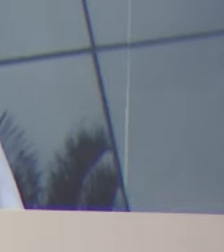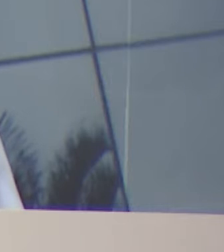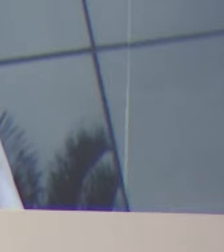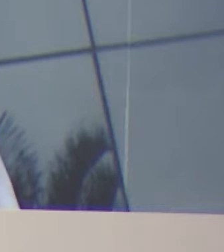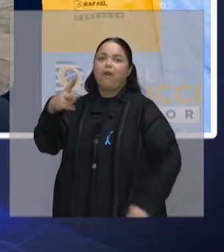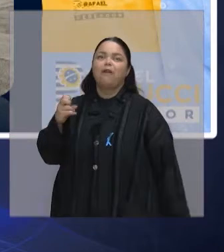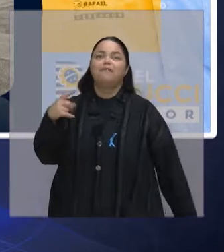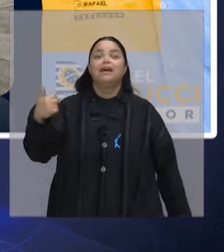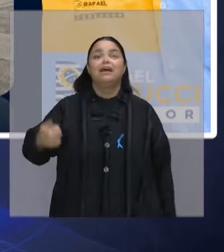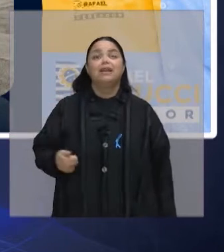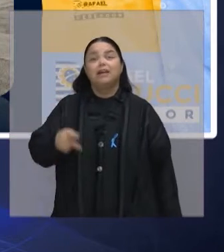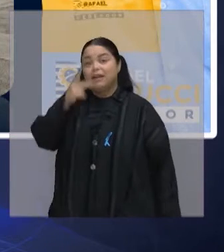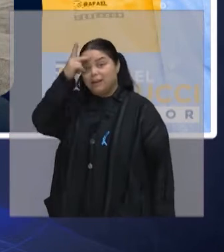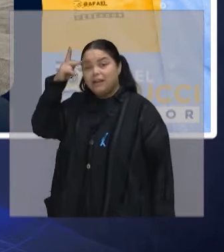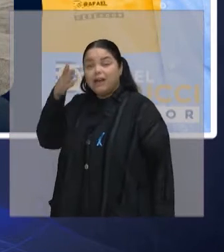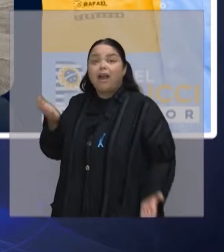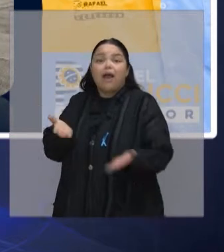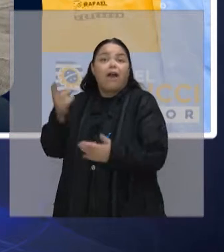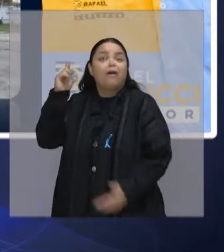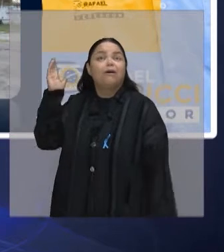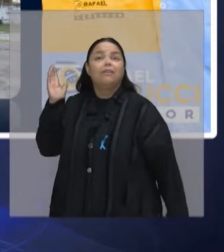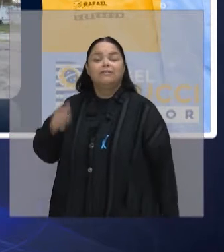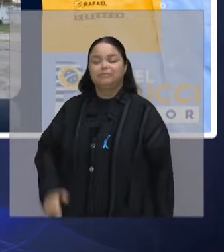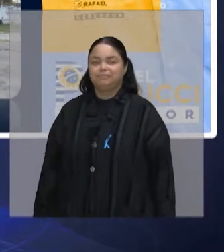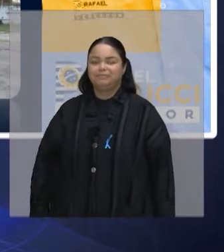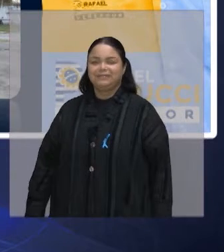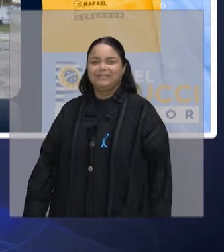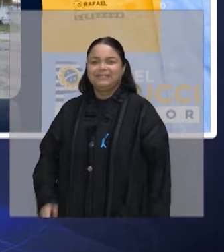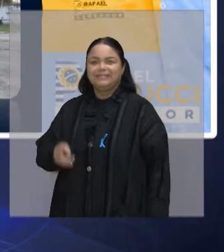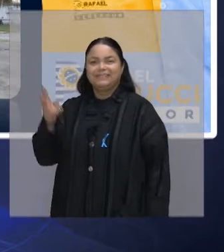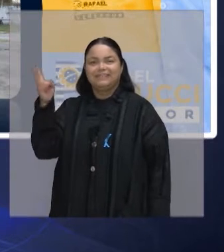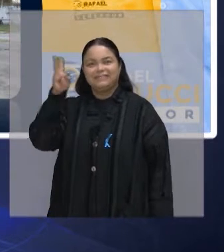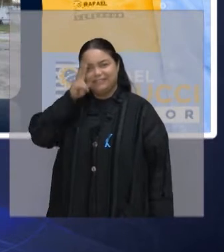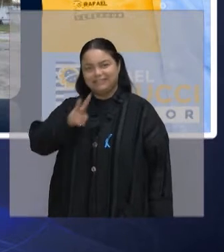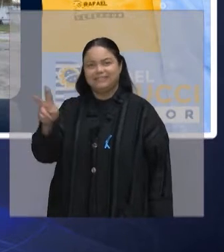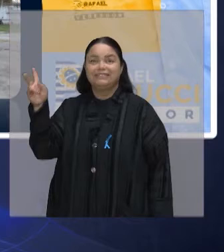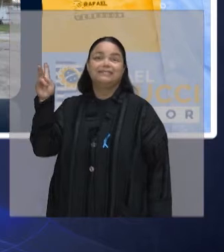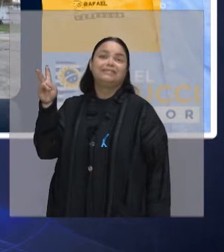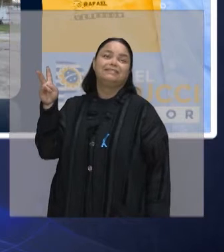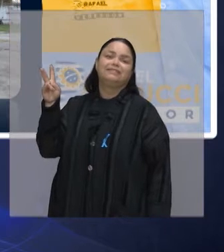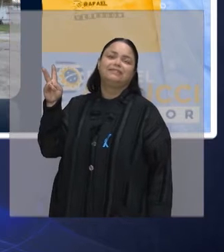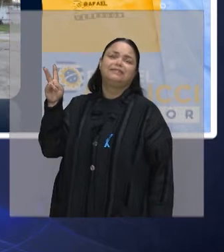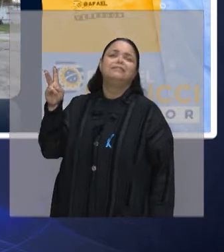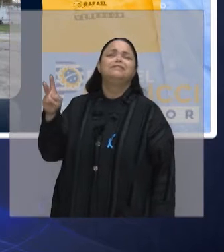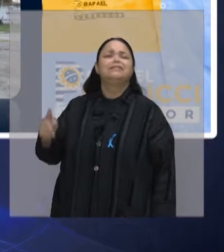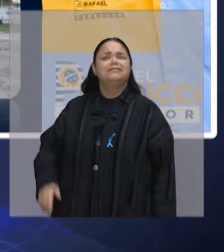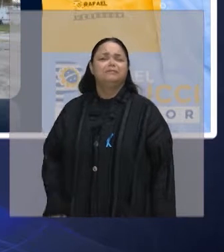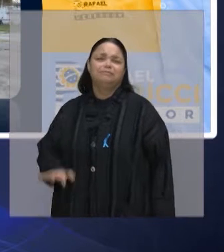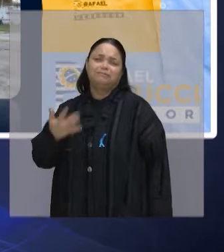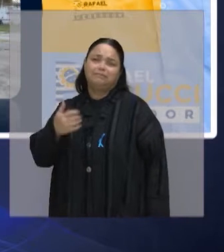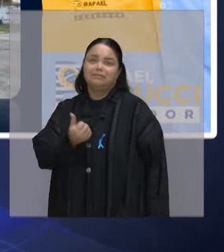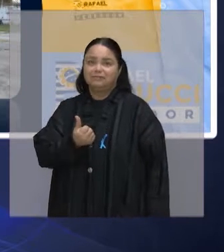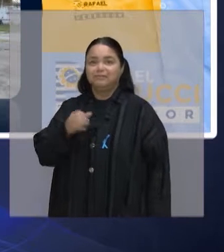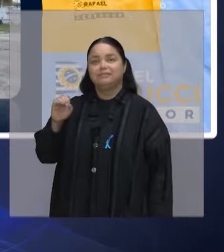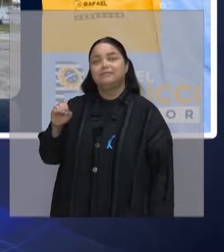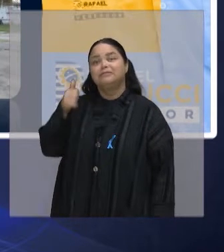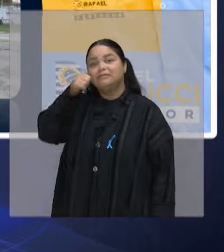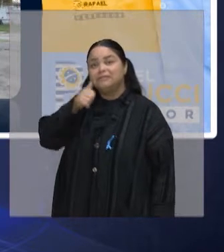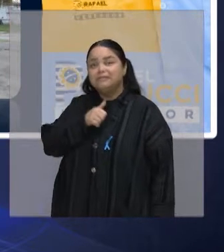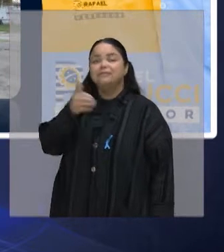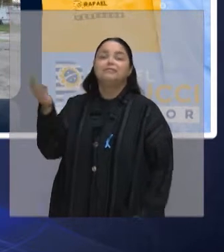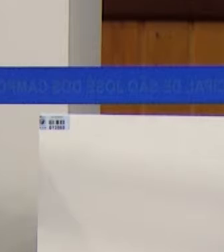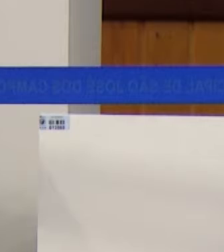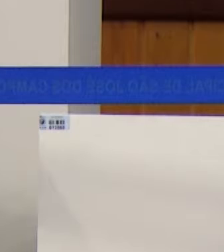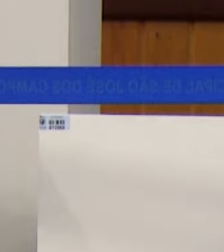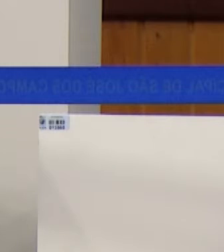Pascucci, que ainda citou atividades voltadas para a socialização e bem-estar realizadas na cidade.